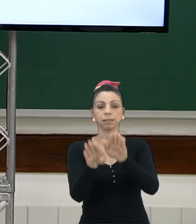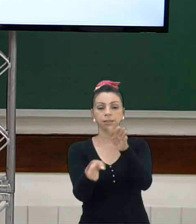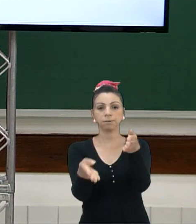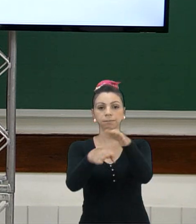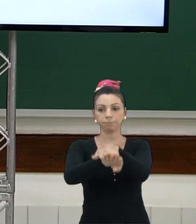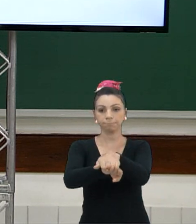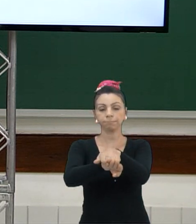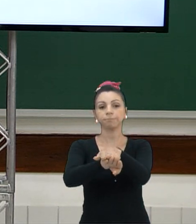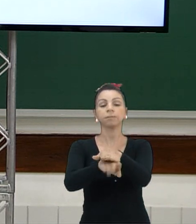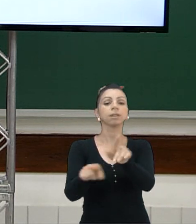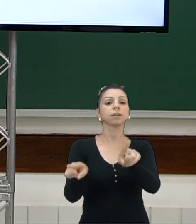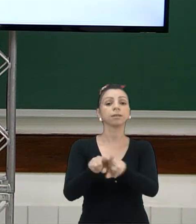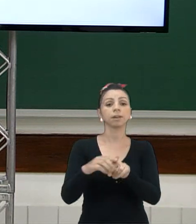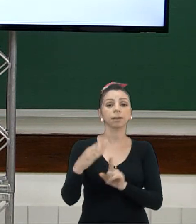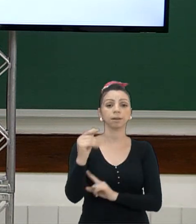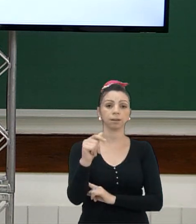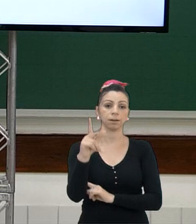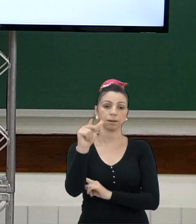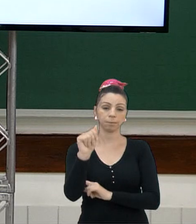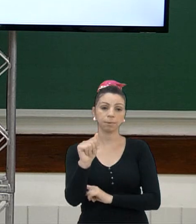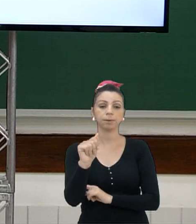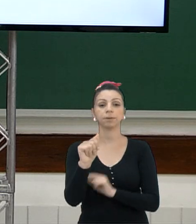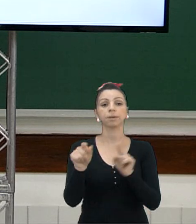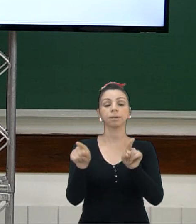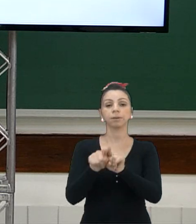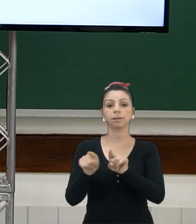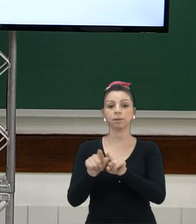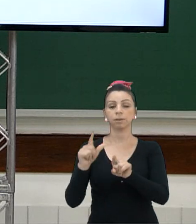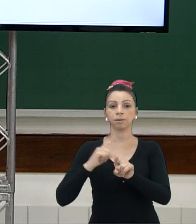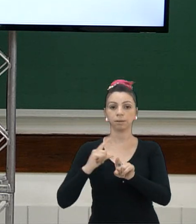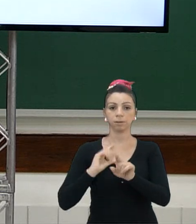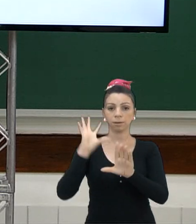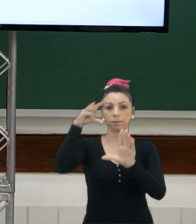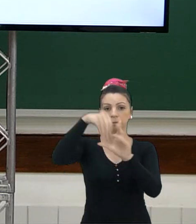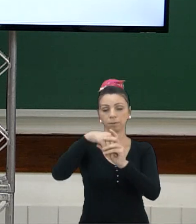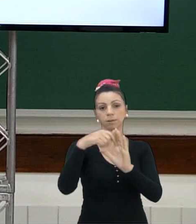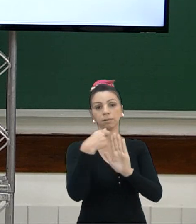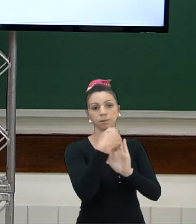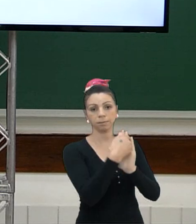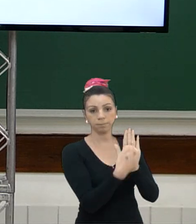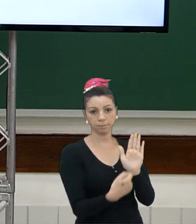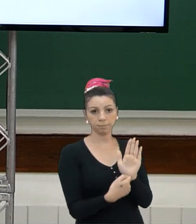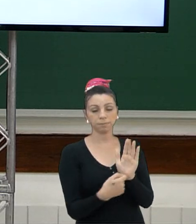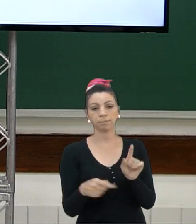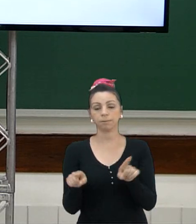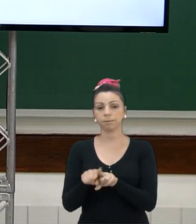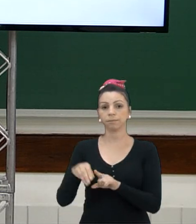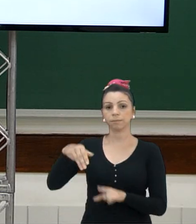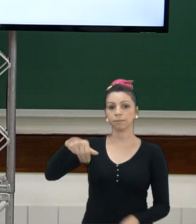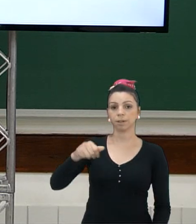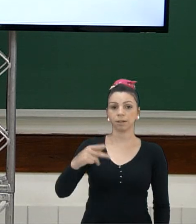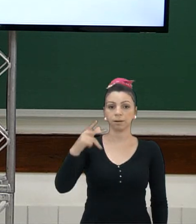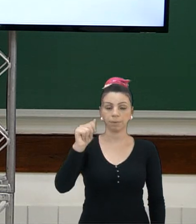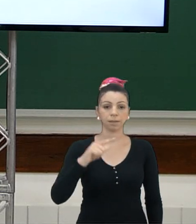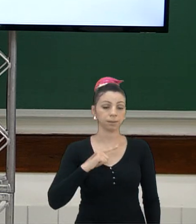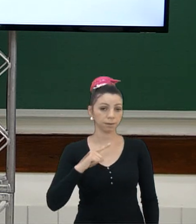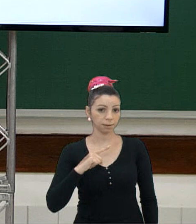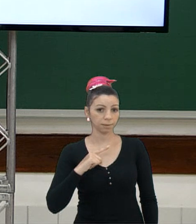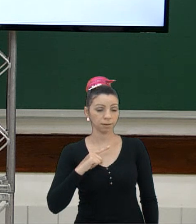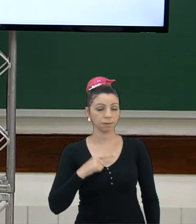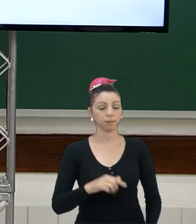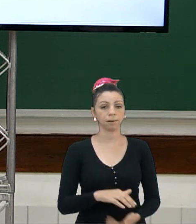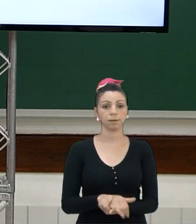que eu vou ter uma capa, vou ter toda a parte de dentro com texto, vou ter um mapa, vou colocar também